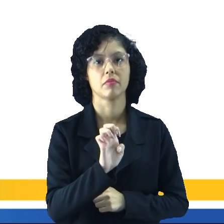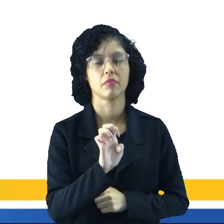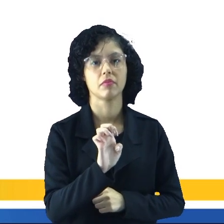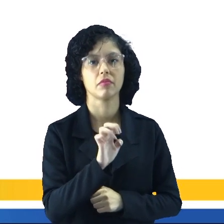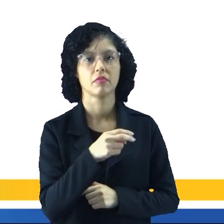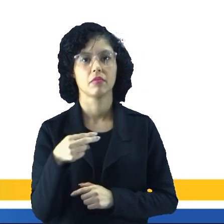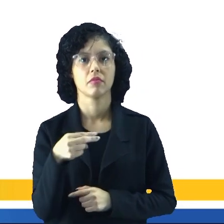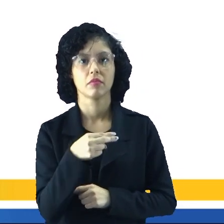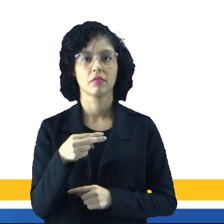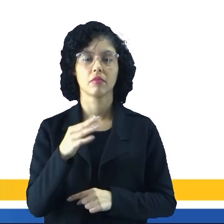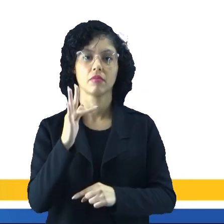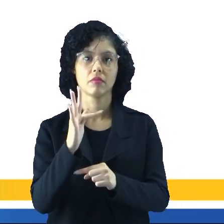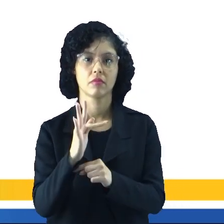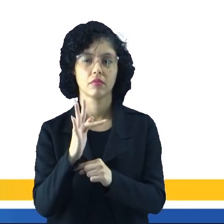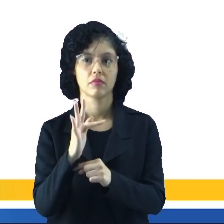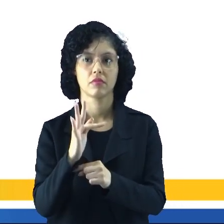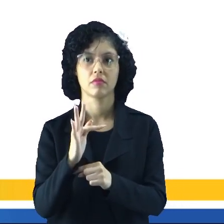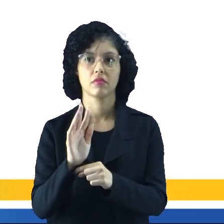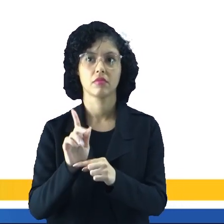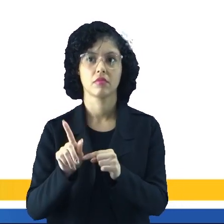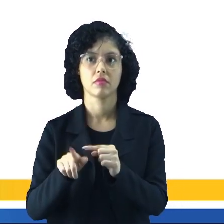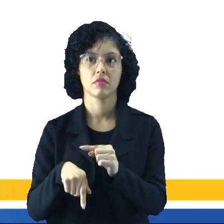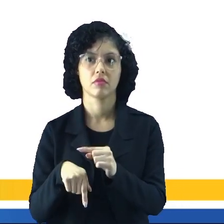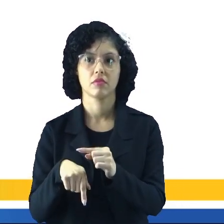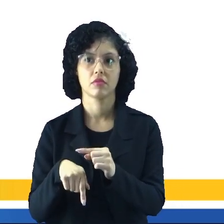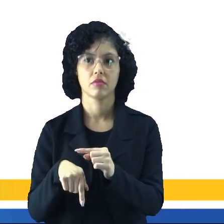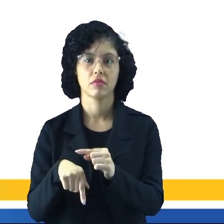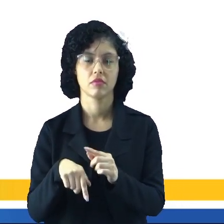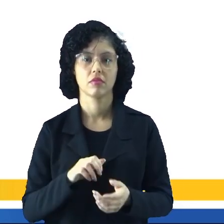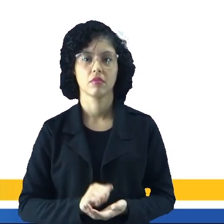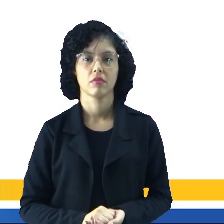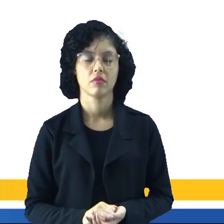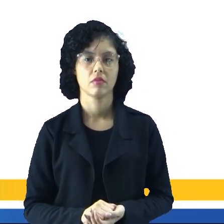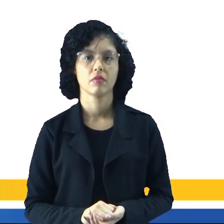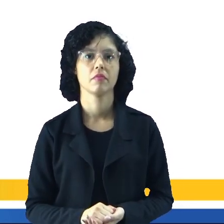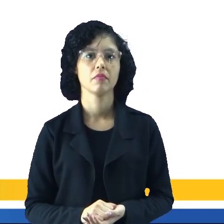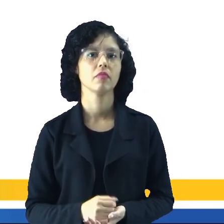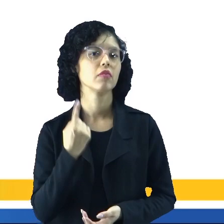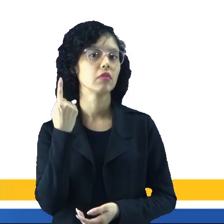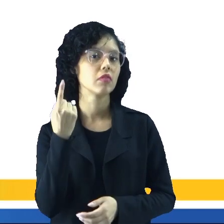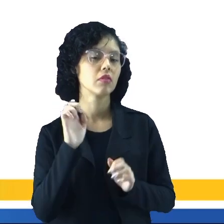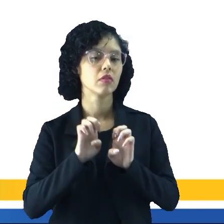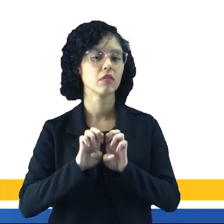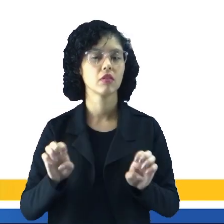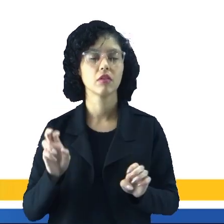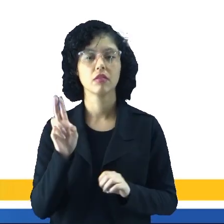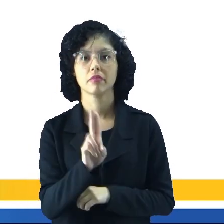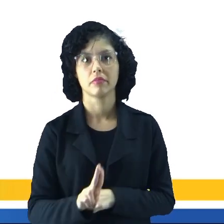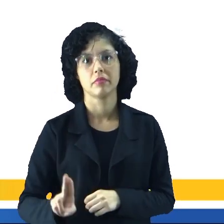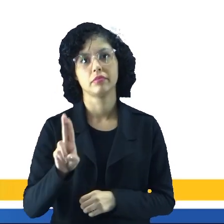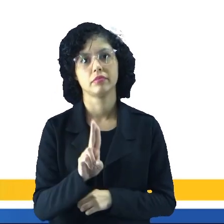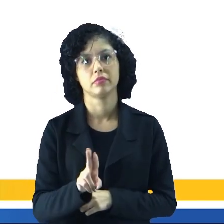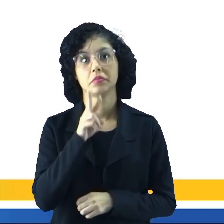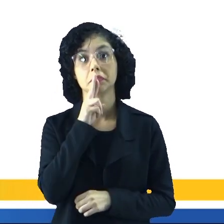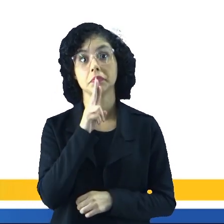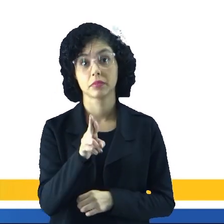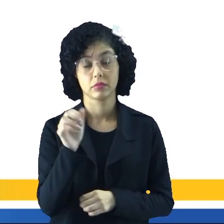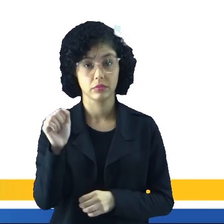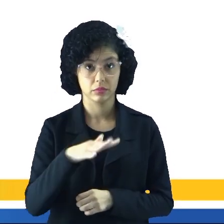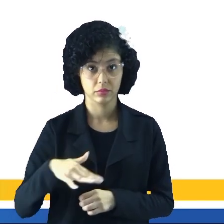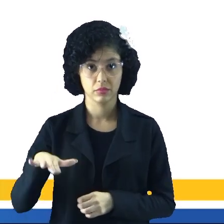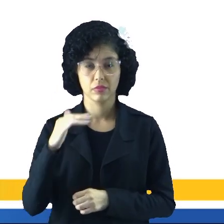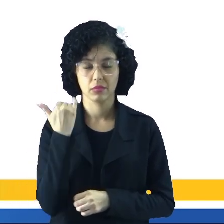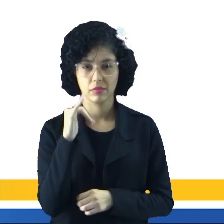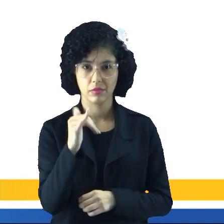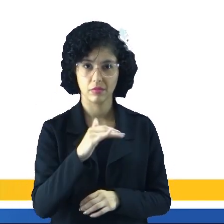elétrico, é igual a força dividido para Q. Essa é uma das equações que utilizamos para calcularmos o campo